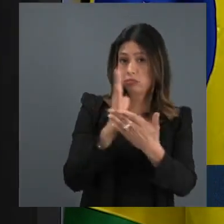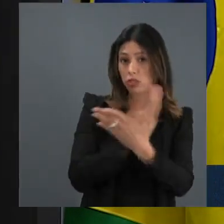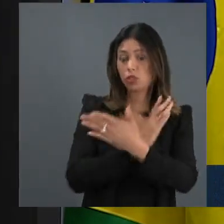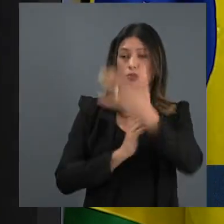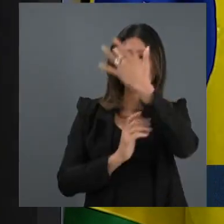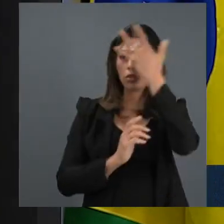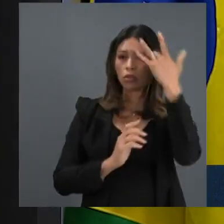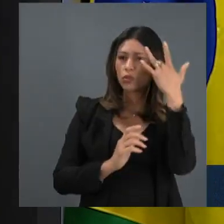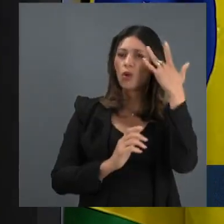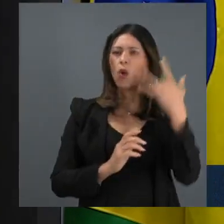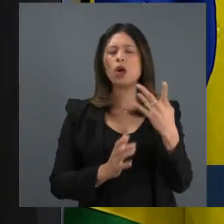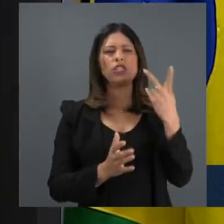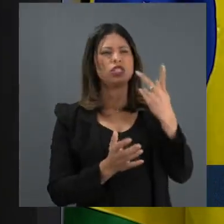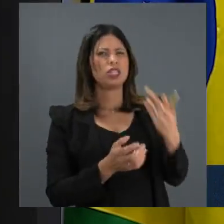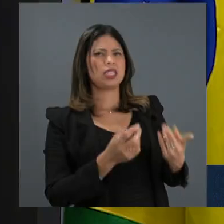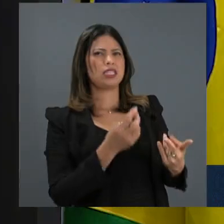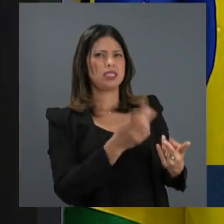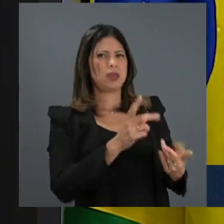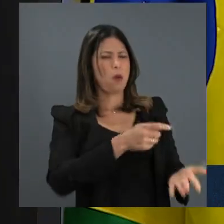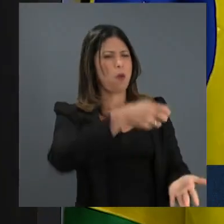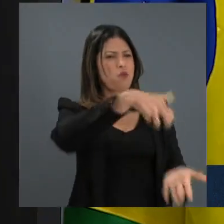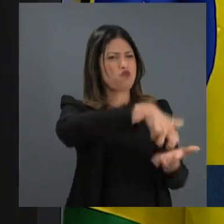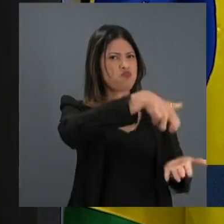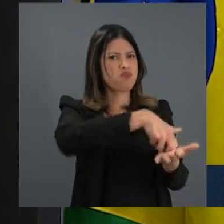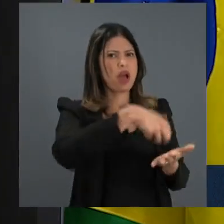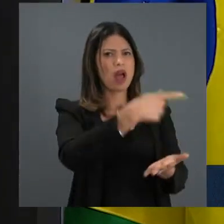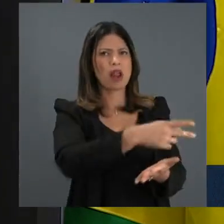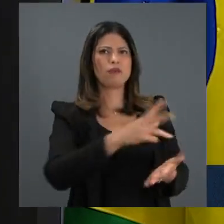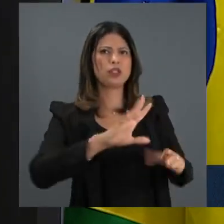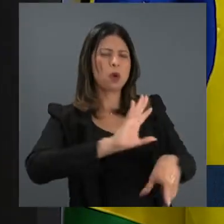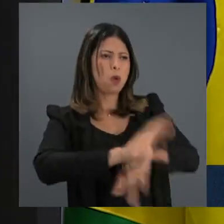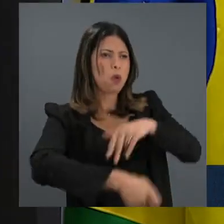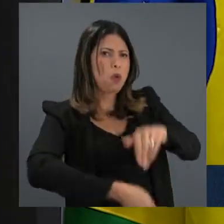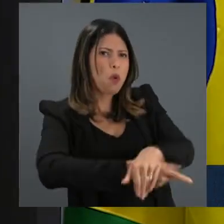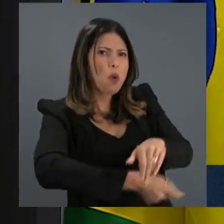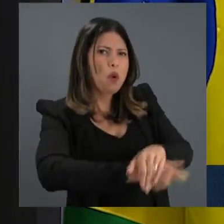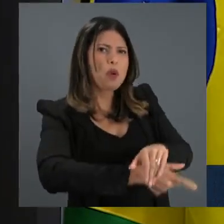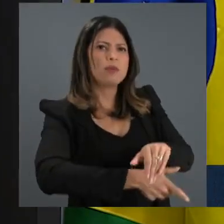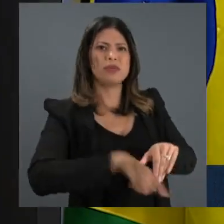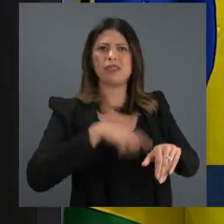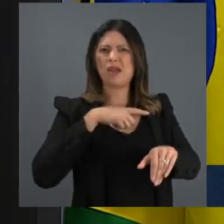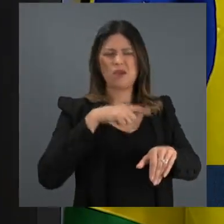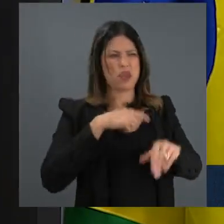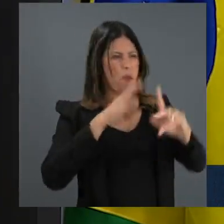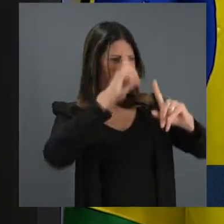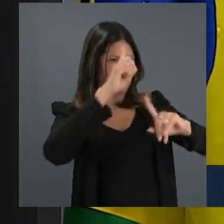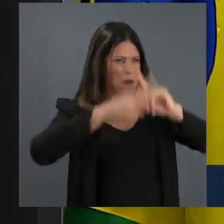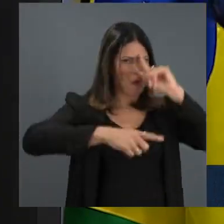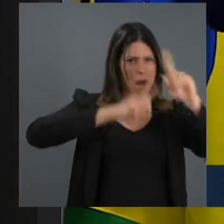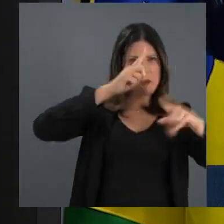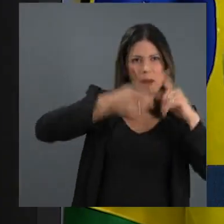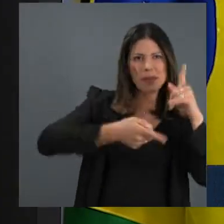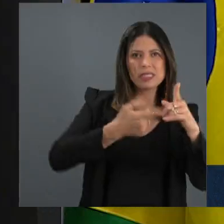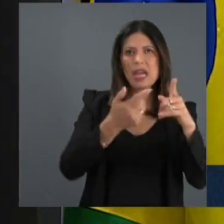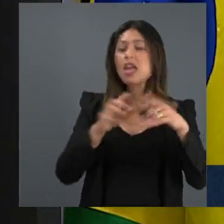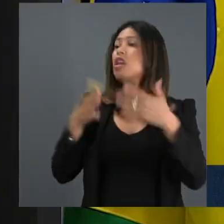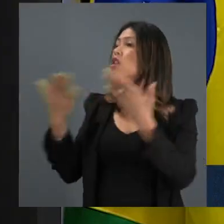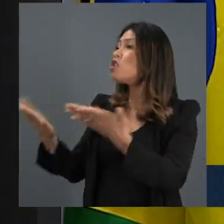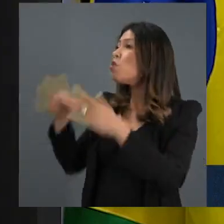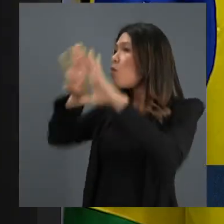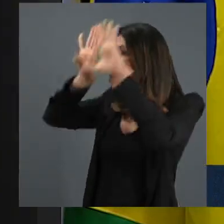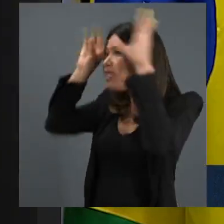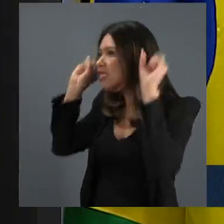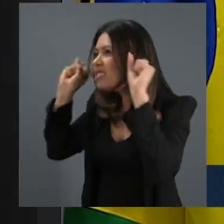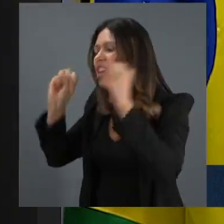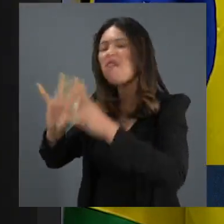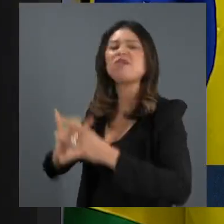condenadas em corrupção por 3 instâncias estão mandando e desmandando, e o Supremo Tribunal